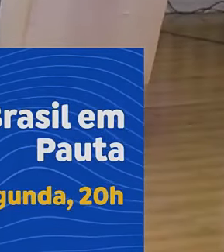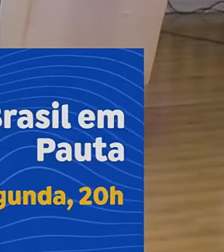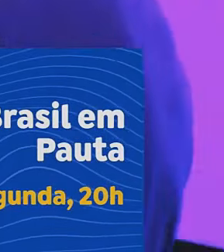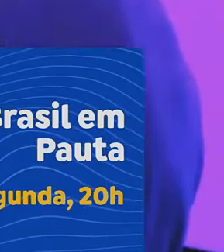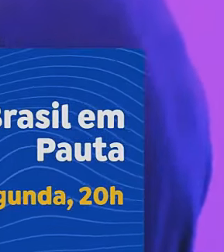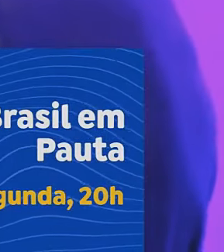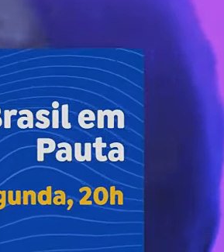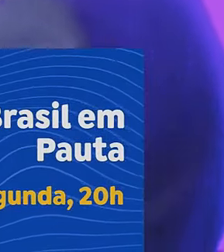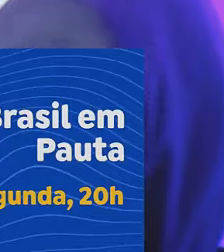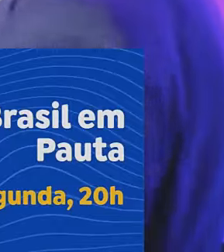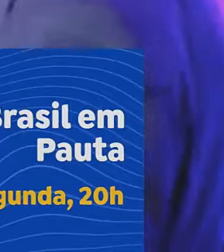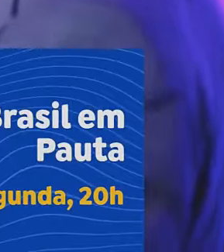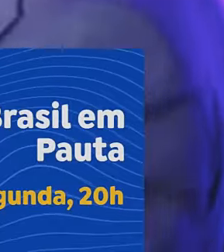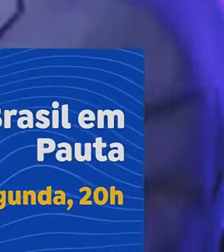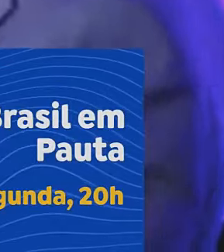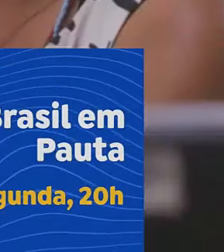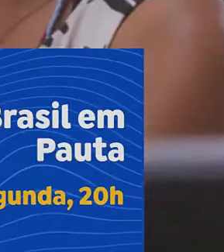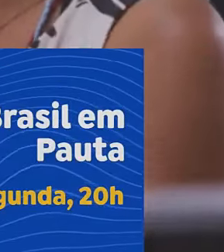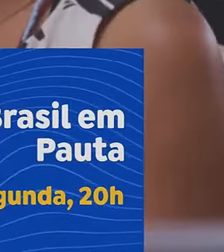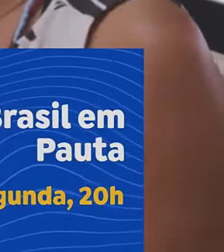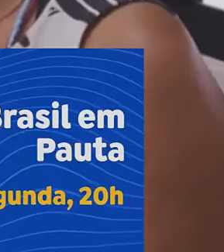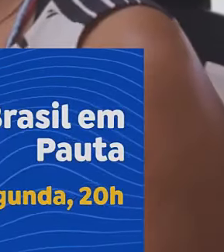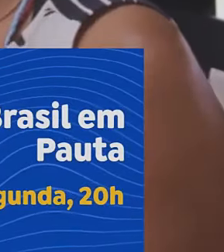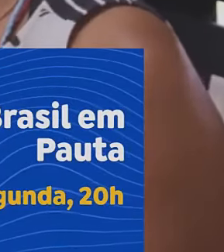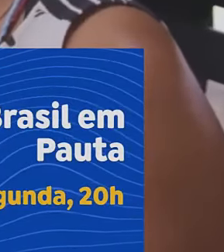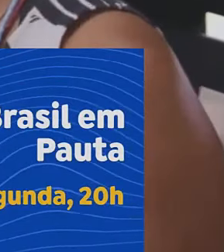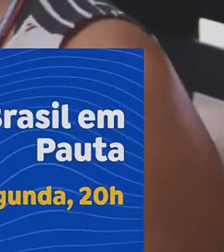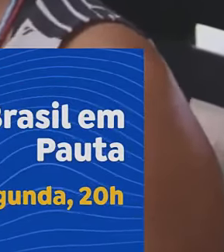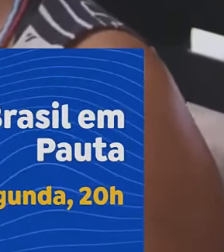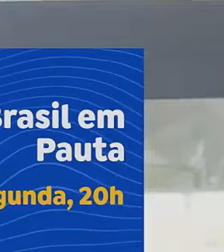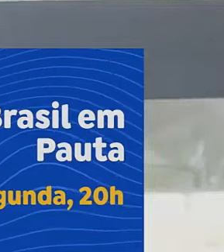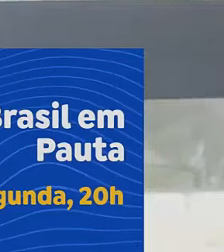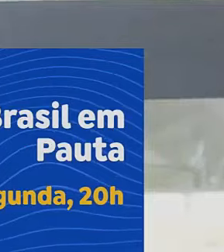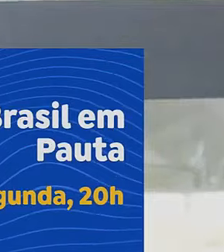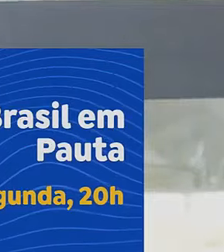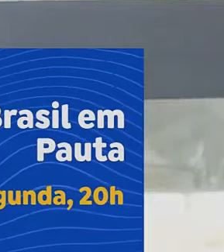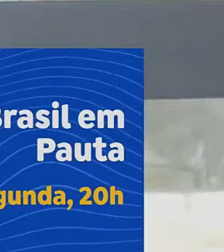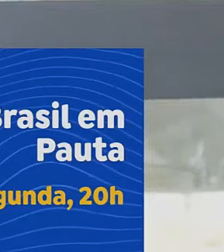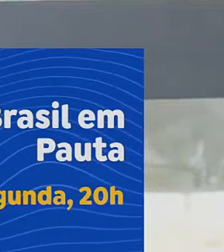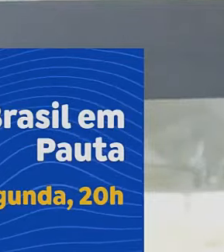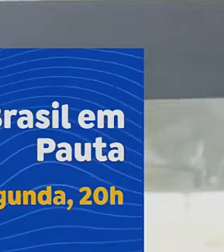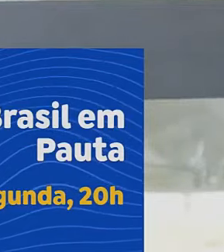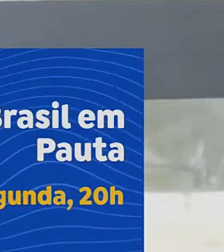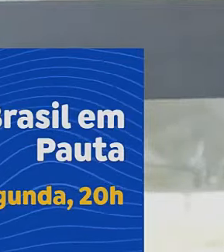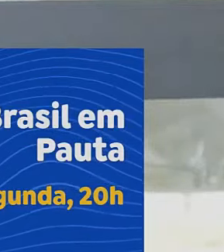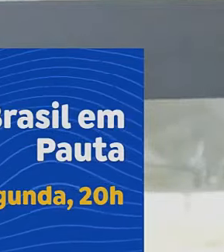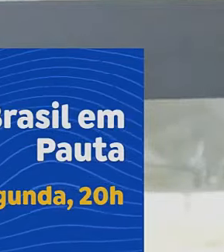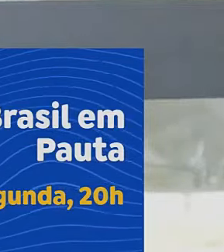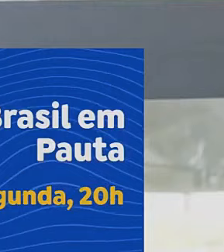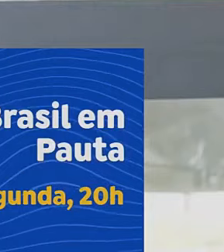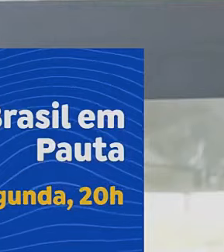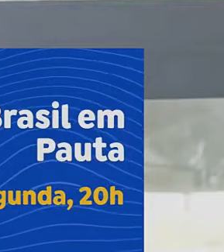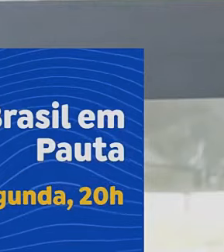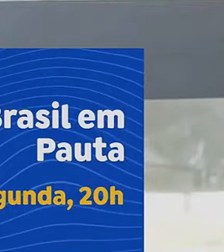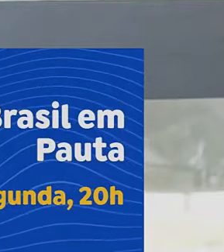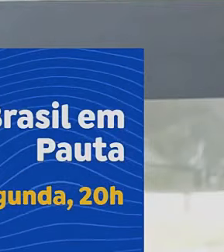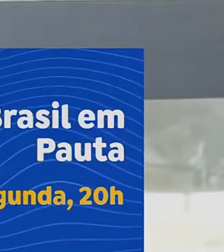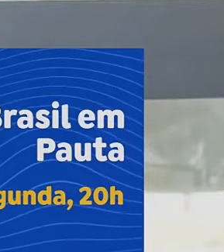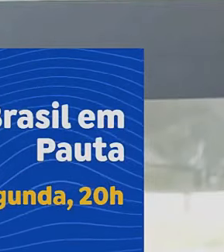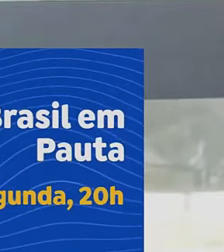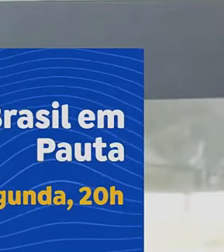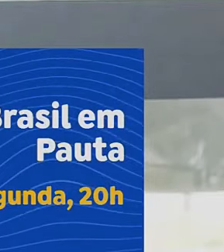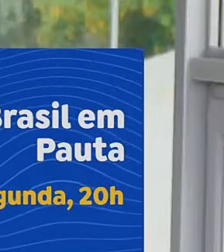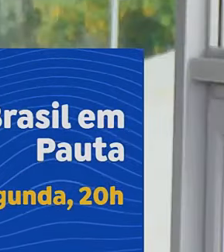pessoas da extrema pobreza se elas não tiverem essa cidadania plena de fato a gente vai continuar com problema de